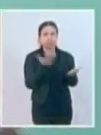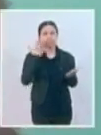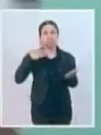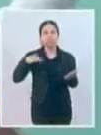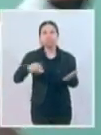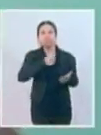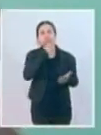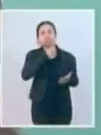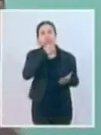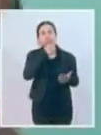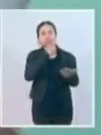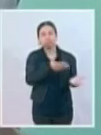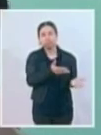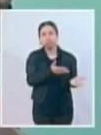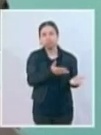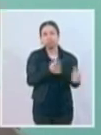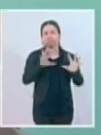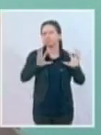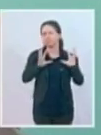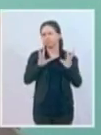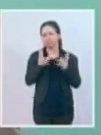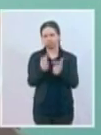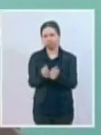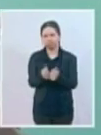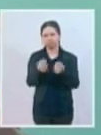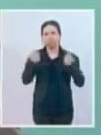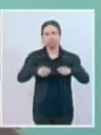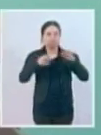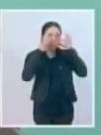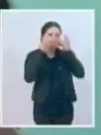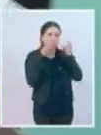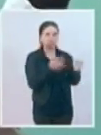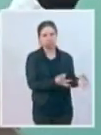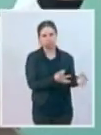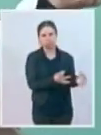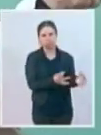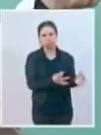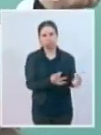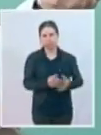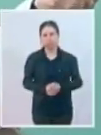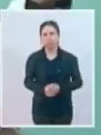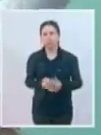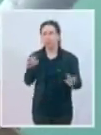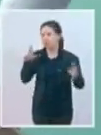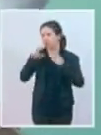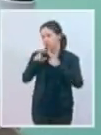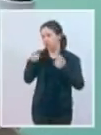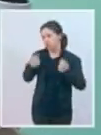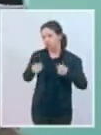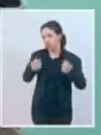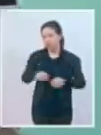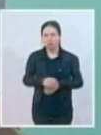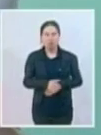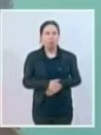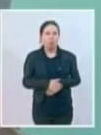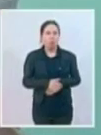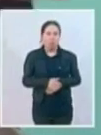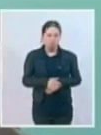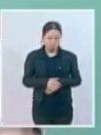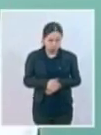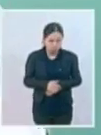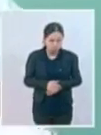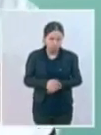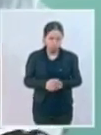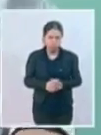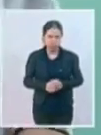idosos, enfim, todos precisam dessa atenção. Esse referencial, né? Isso tem a